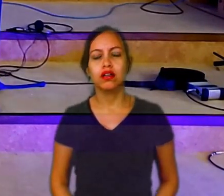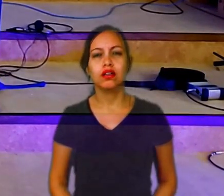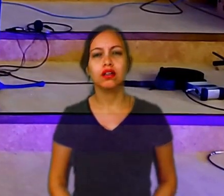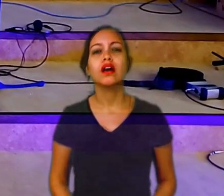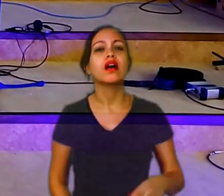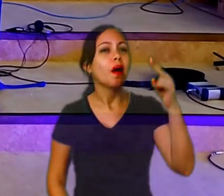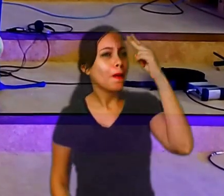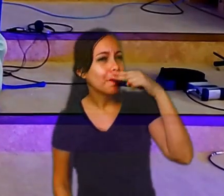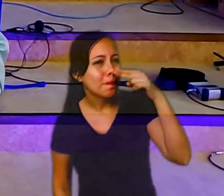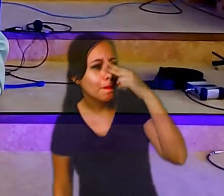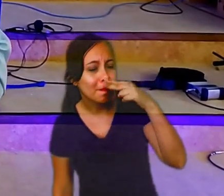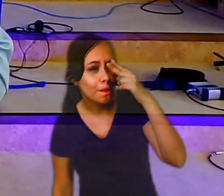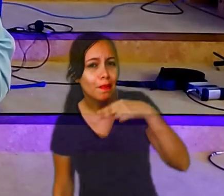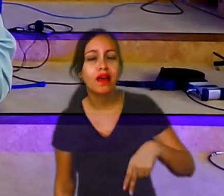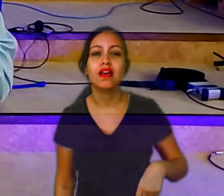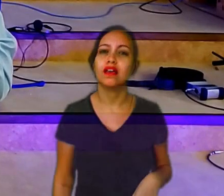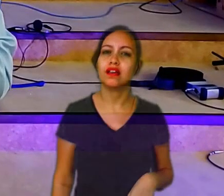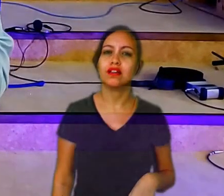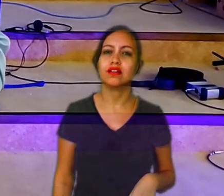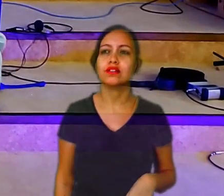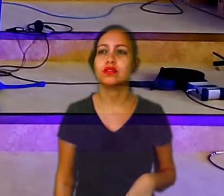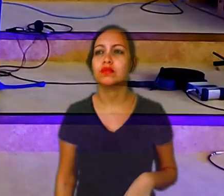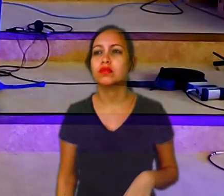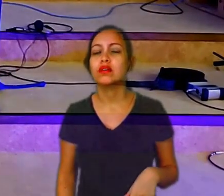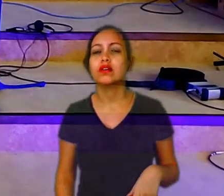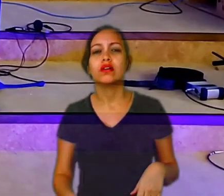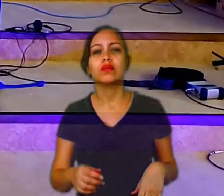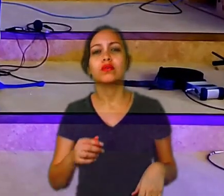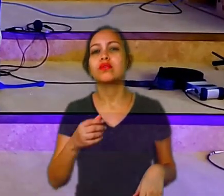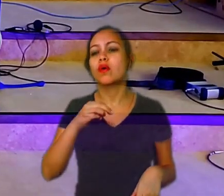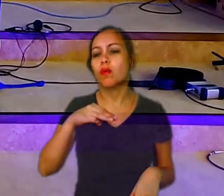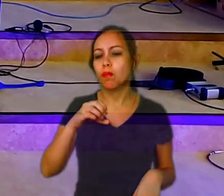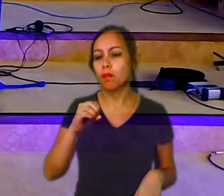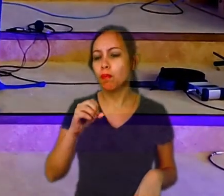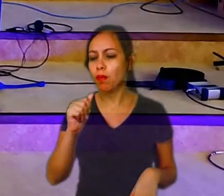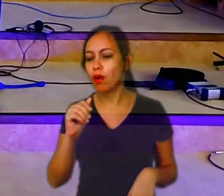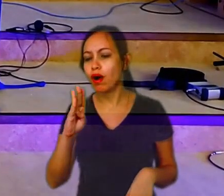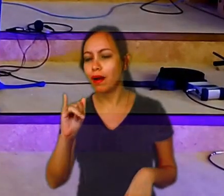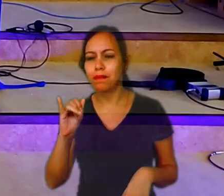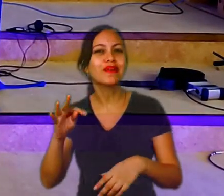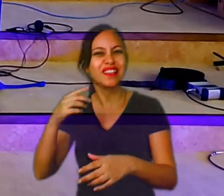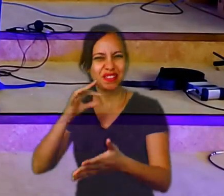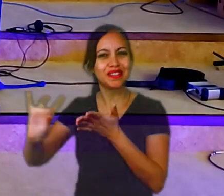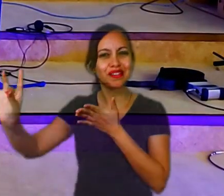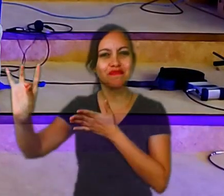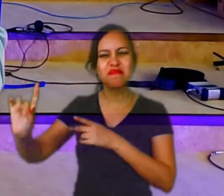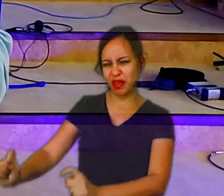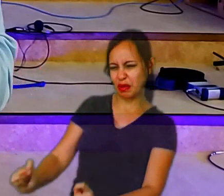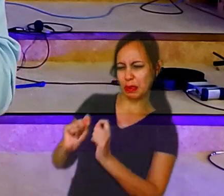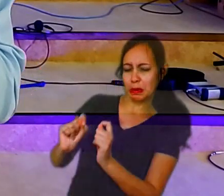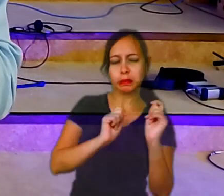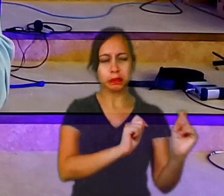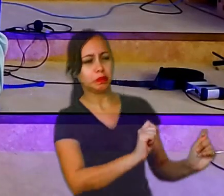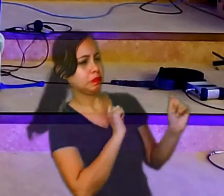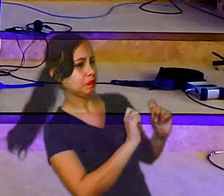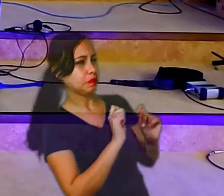os moabitas, os amonitas, os meunitas que virão contra nós,